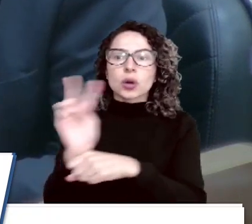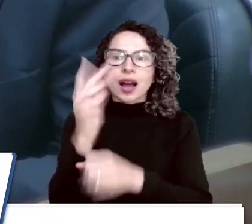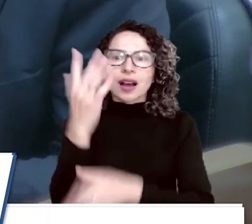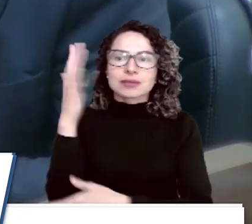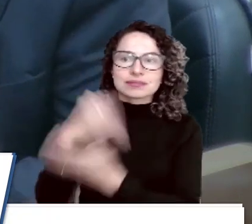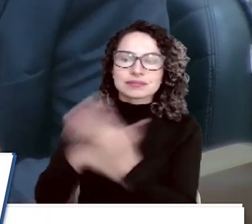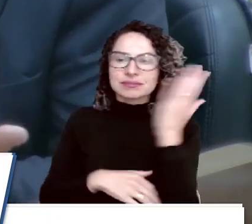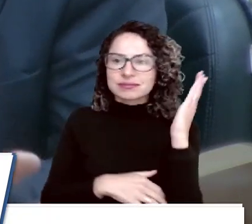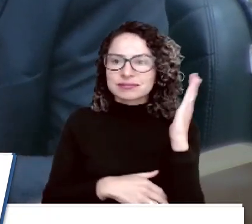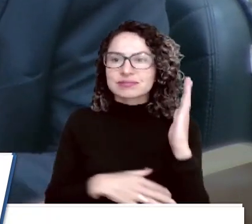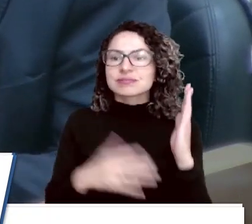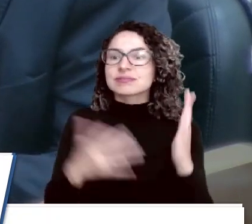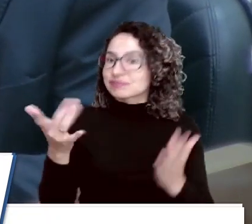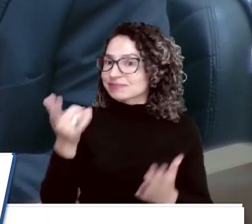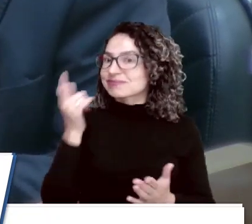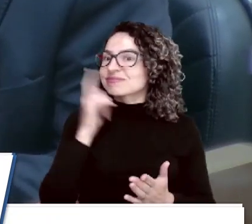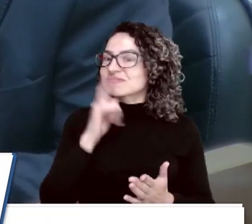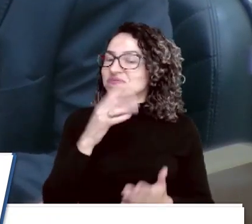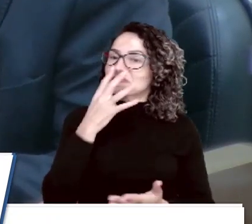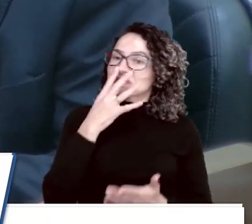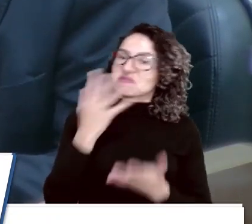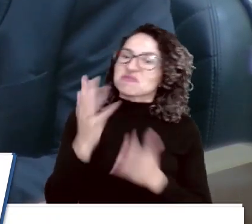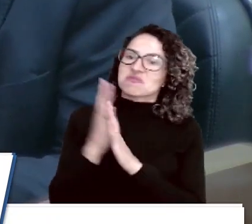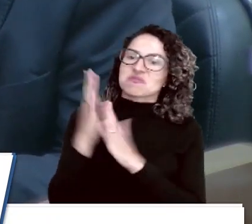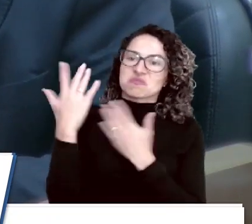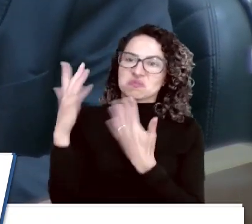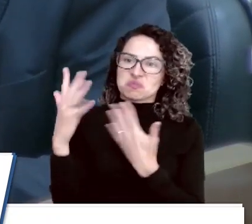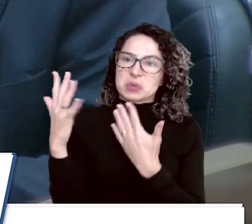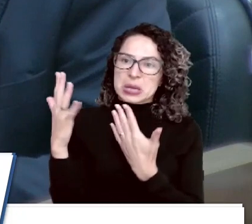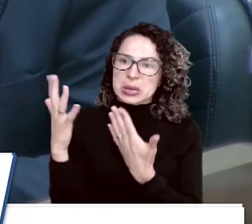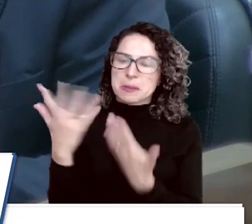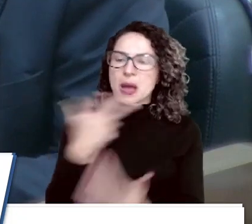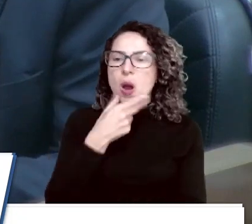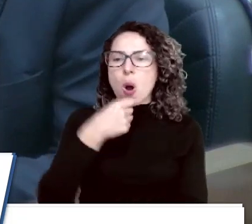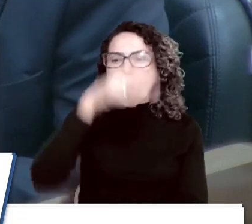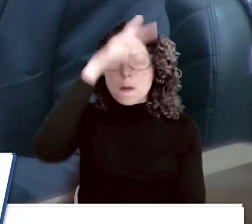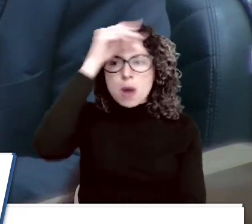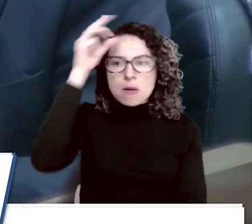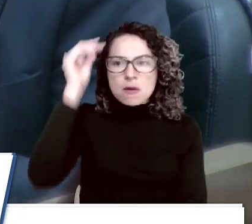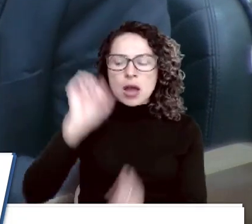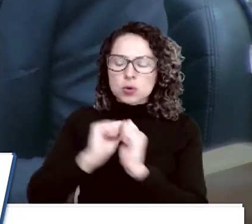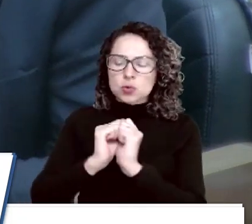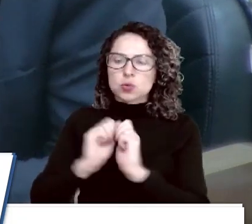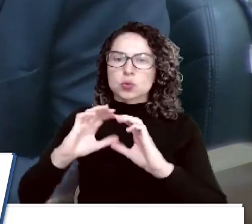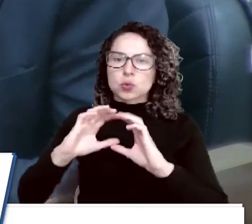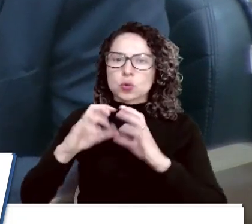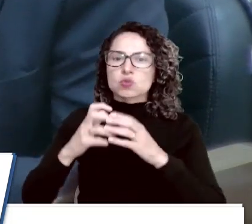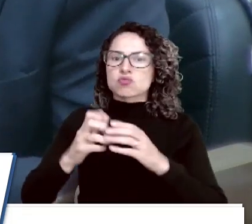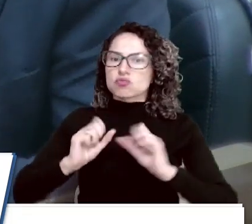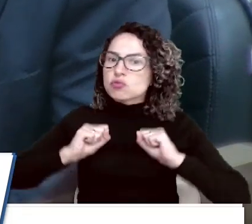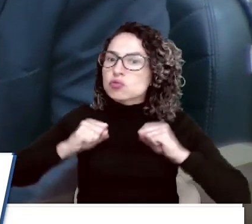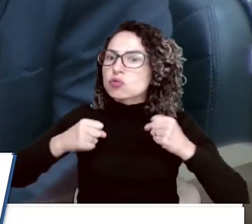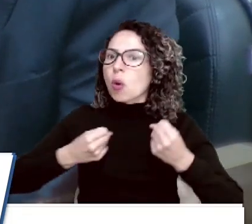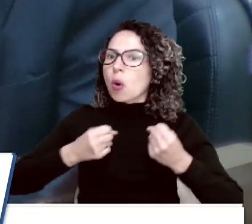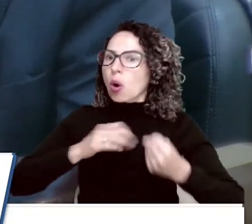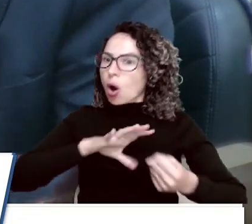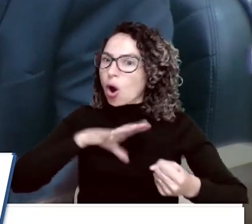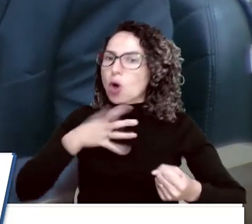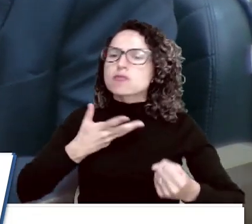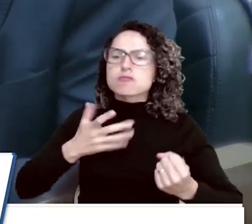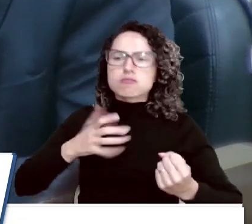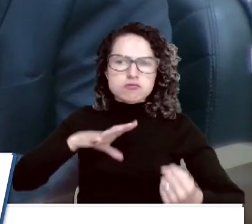ambiental. Mas aqui deixo aqui os parabéns para o prefeito, juntamente com a sua equipe, pela audácia, pela coragem, foi para